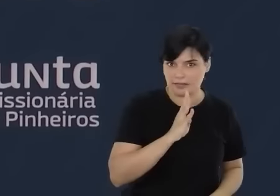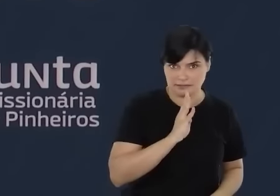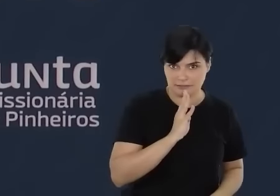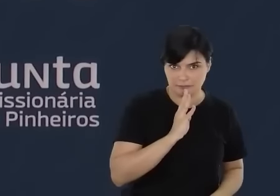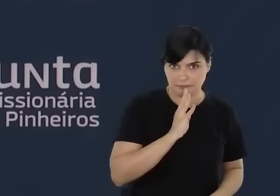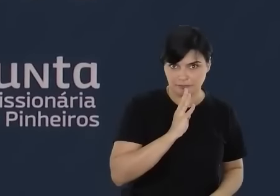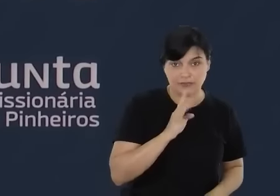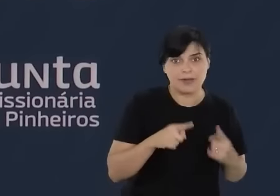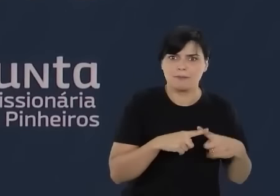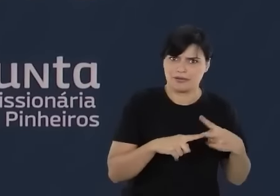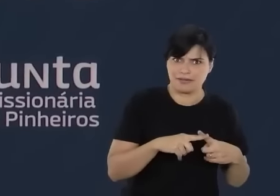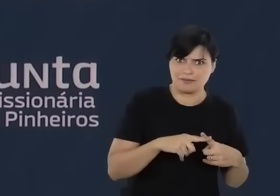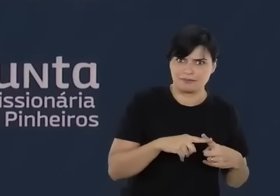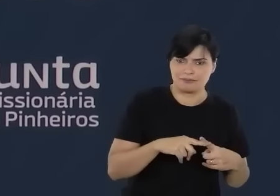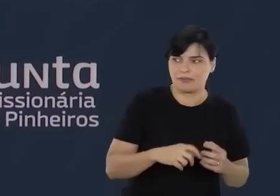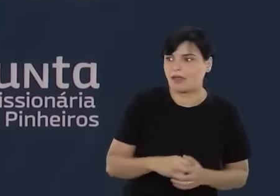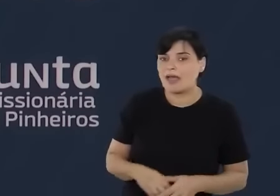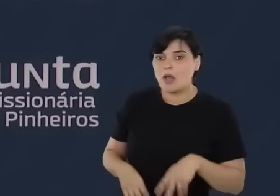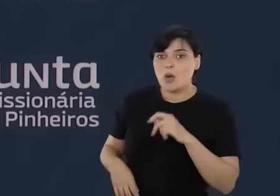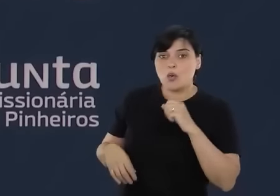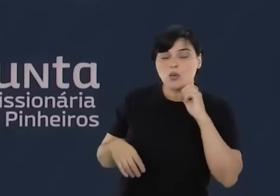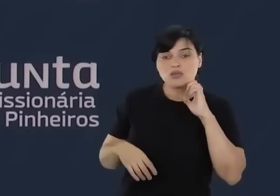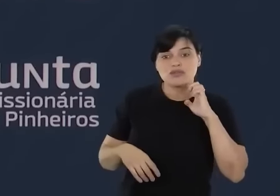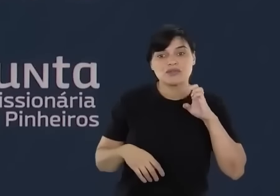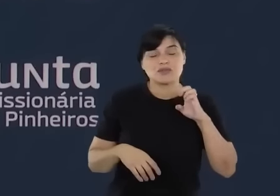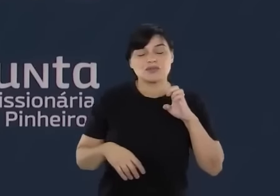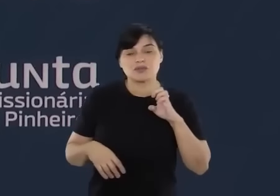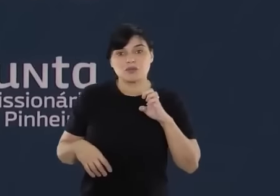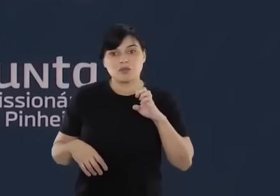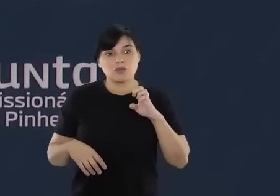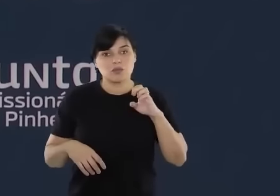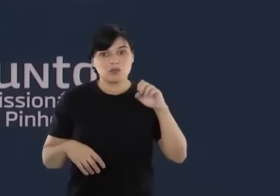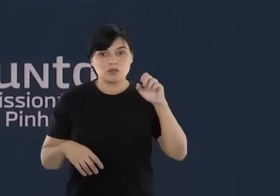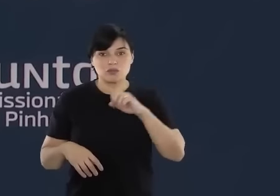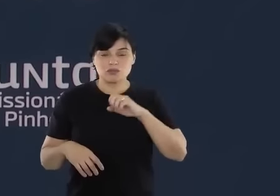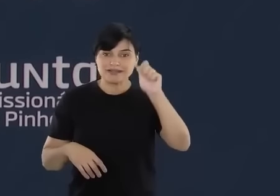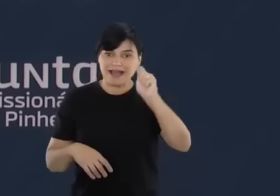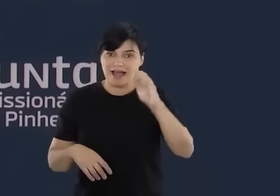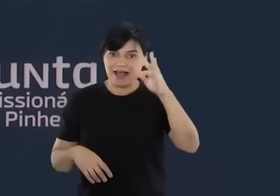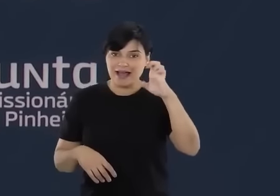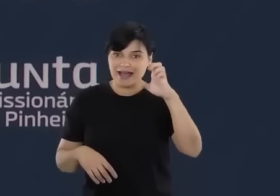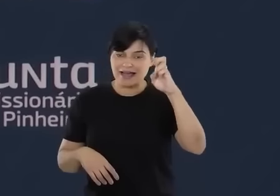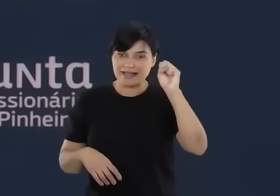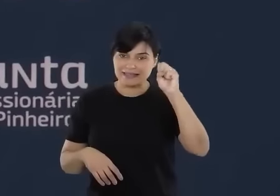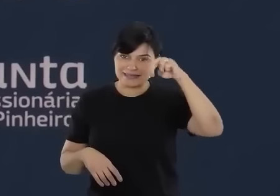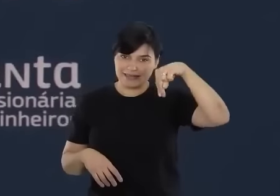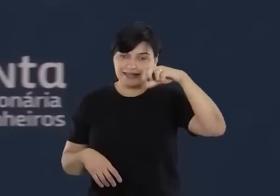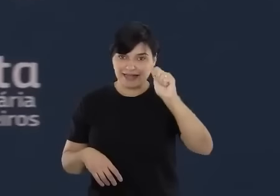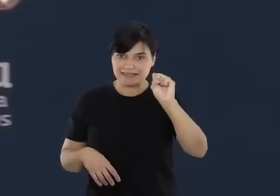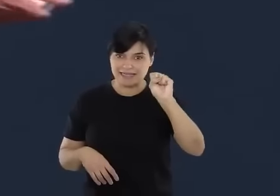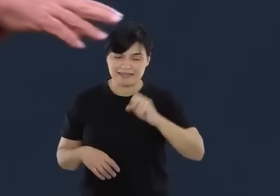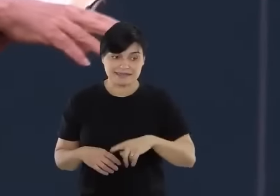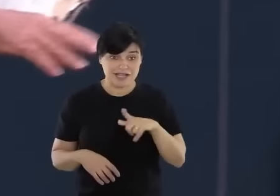forjavam seus Deuses serviam os seus deuses e tinham medo dos seus Deuses Então se